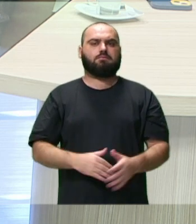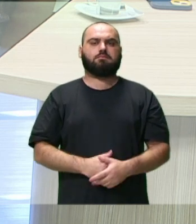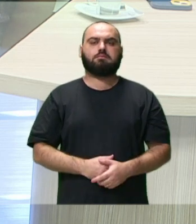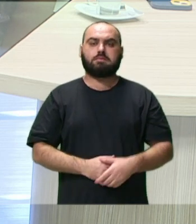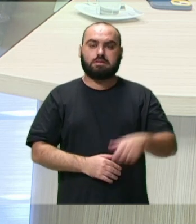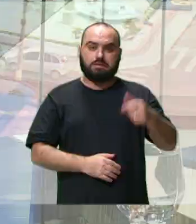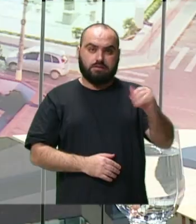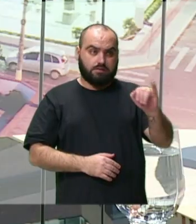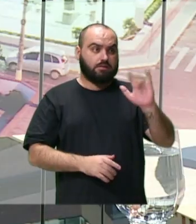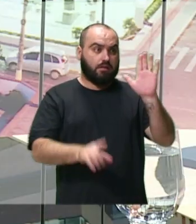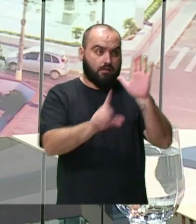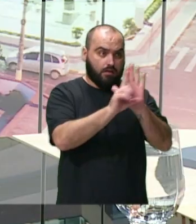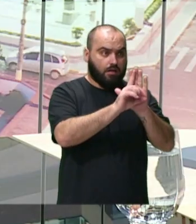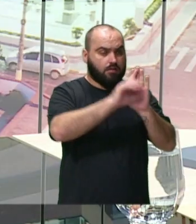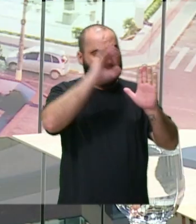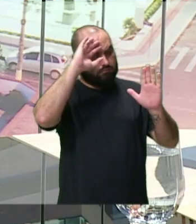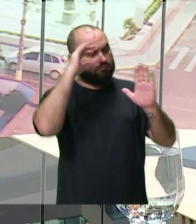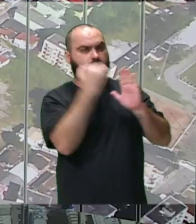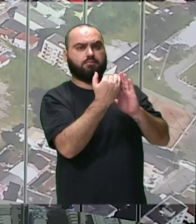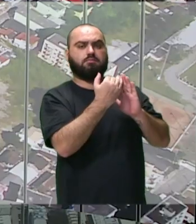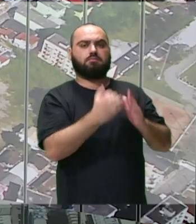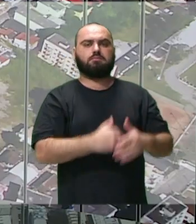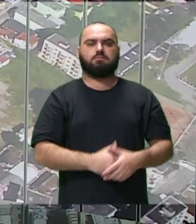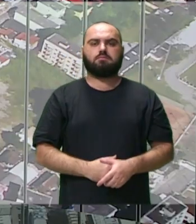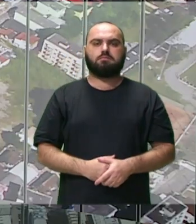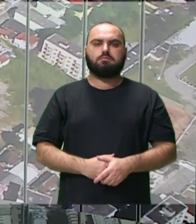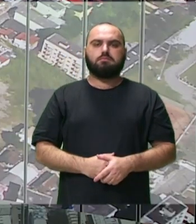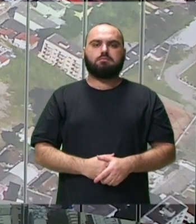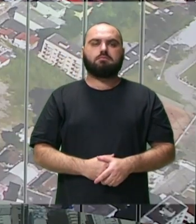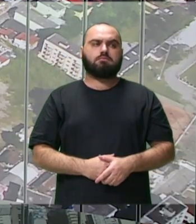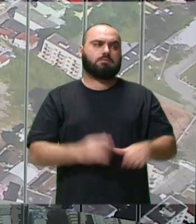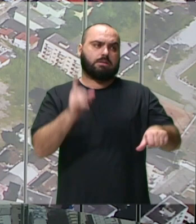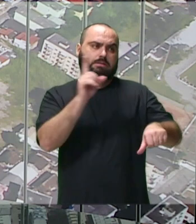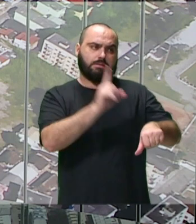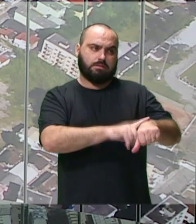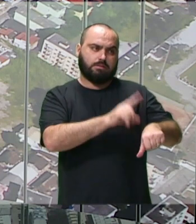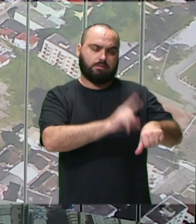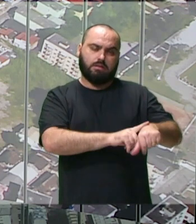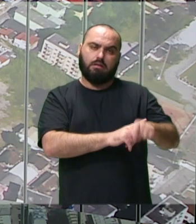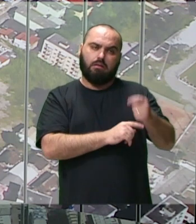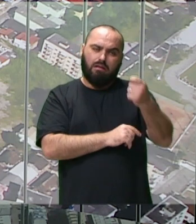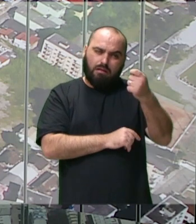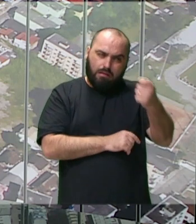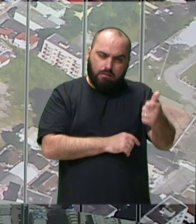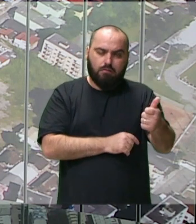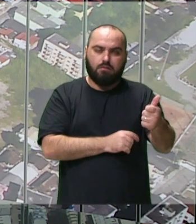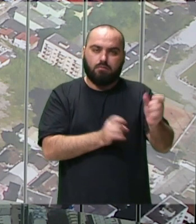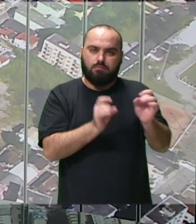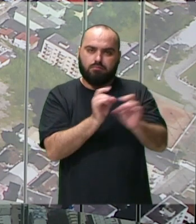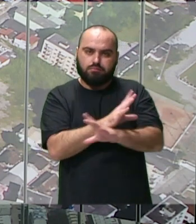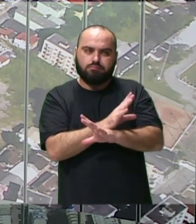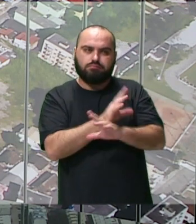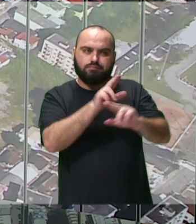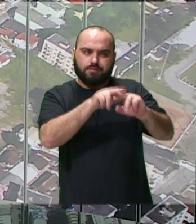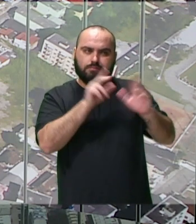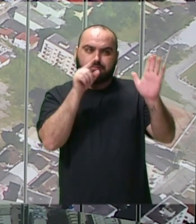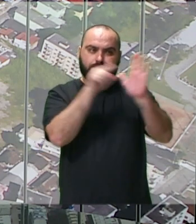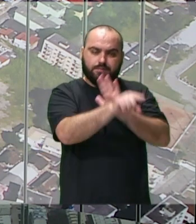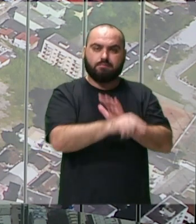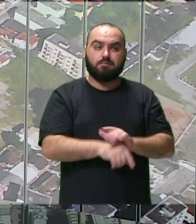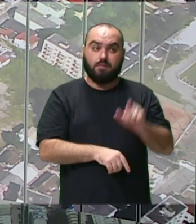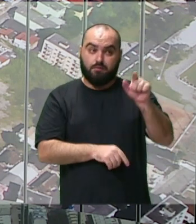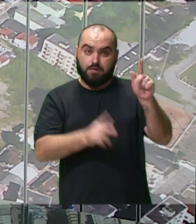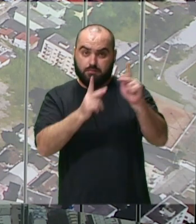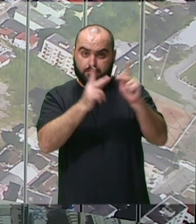Se tem a lei, vamos cumprir. Vereadora, nosso tempo está chegando ao fim, mas eu queria lhe fazer uma última pergunta. A senhora é procuradora da